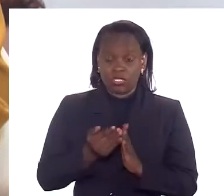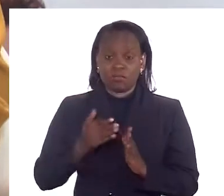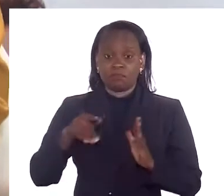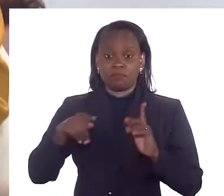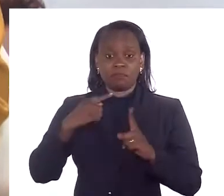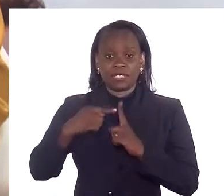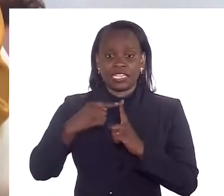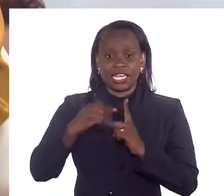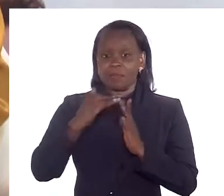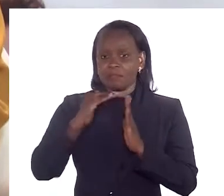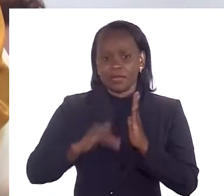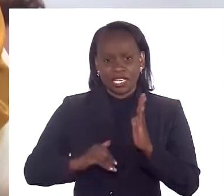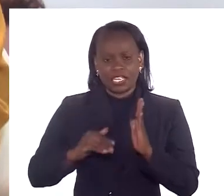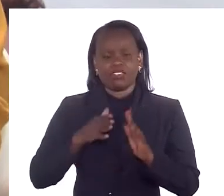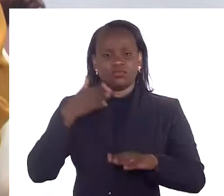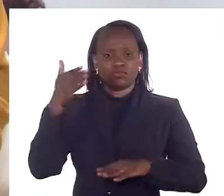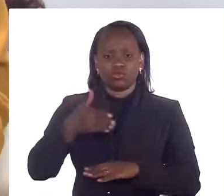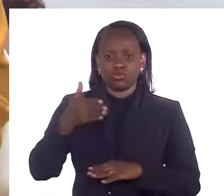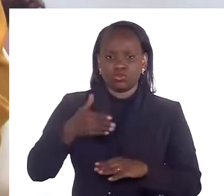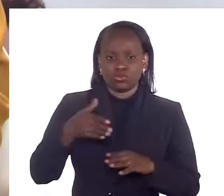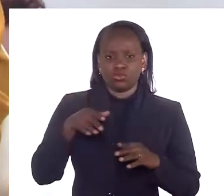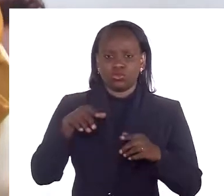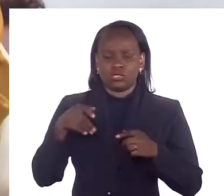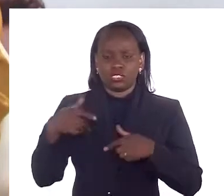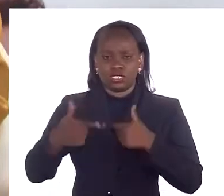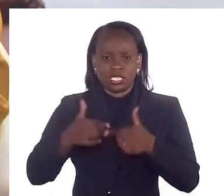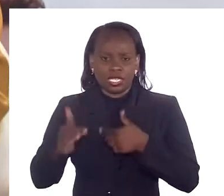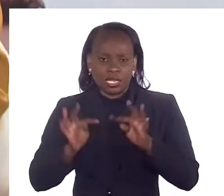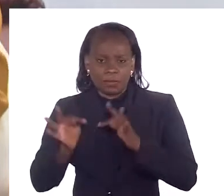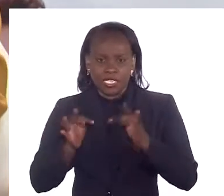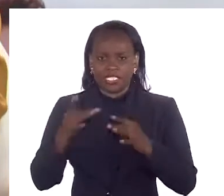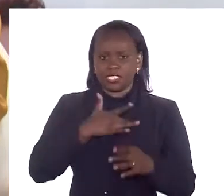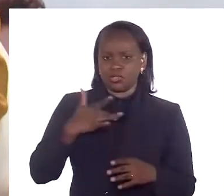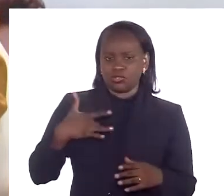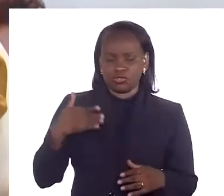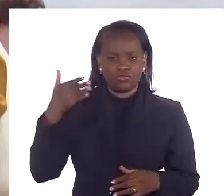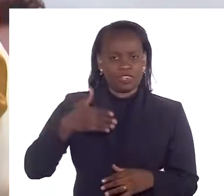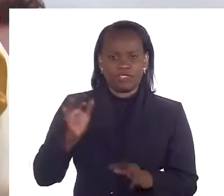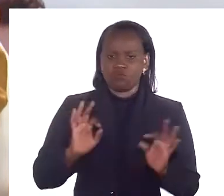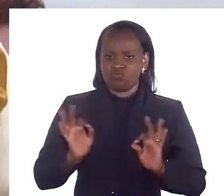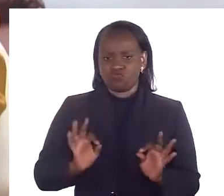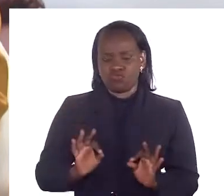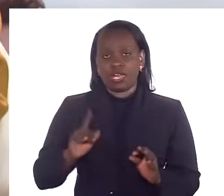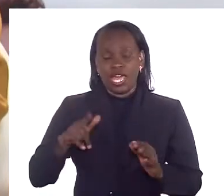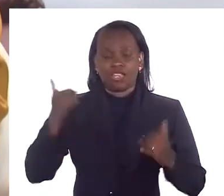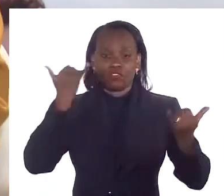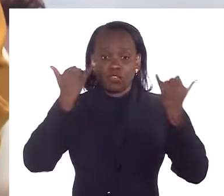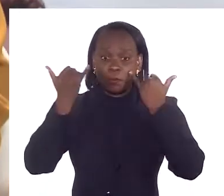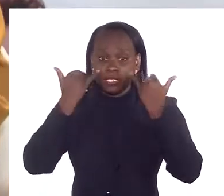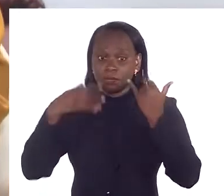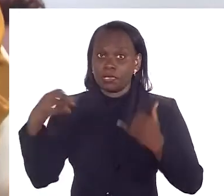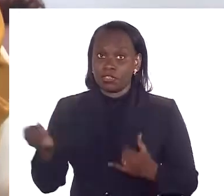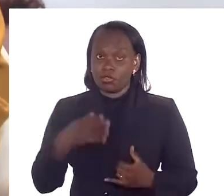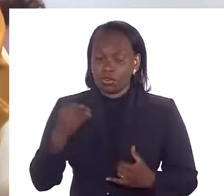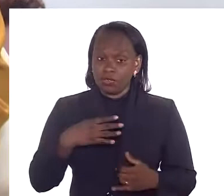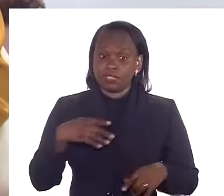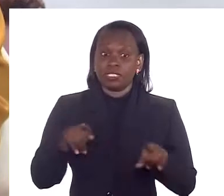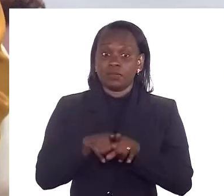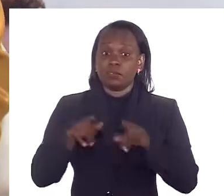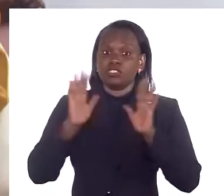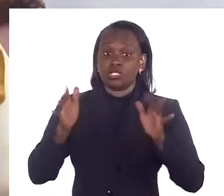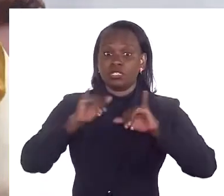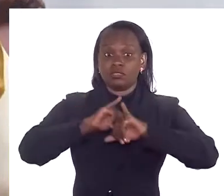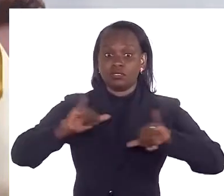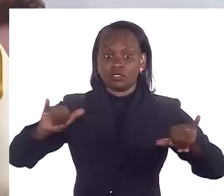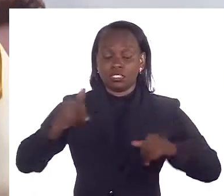total, menos da metade frequenta algum serviço de reabilitação em saúde. Essas são as informações mais recentes